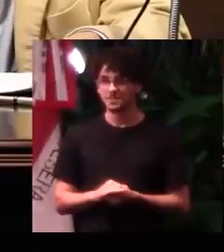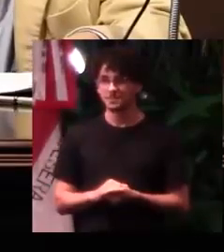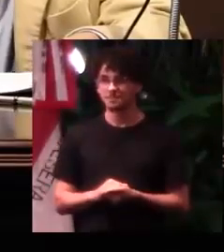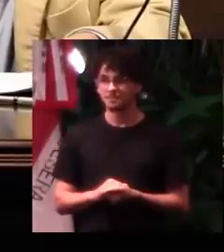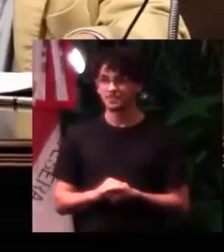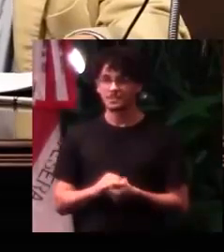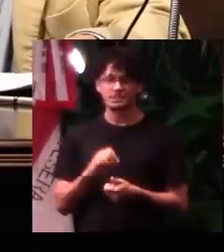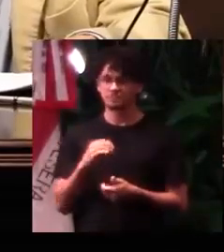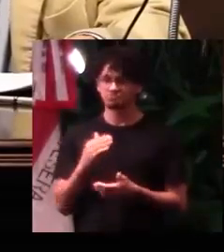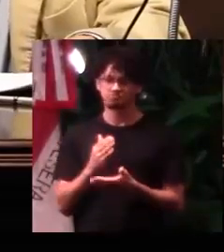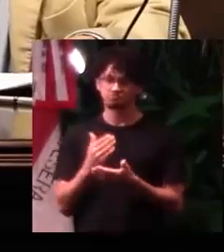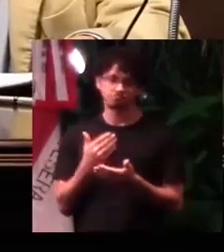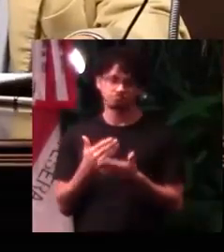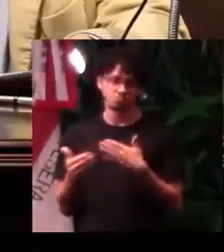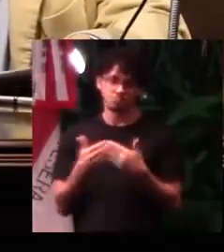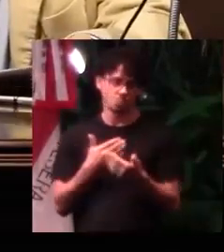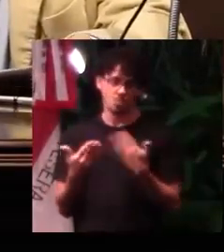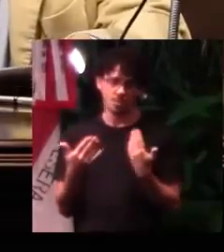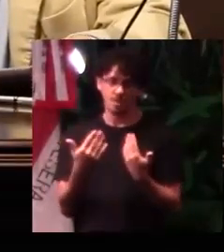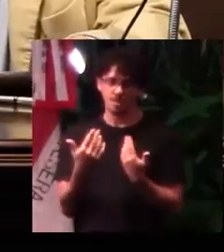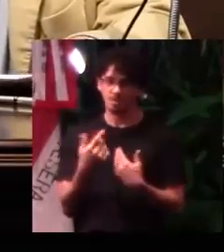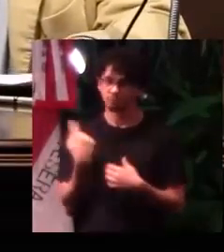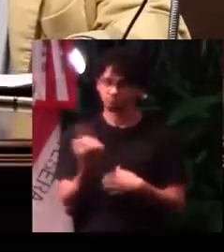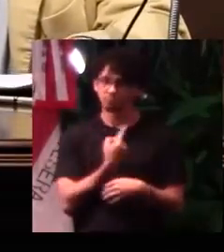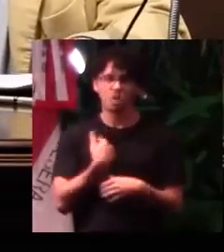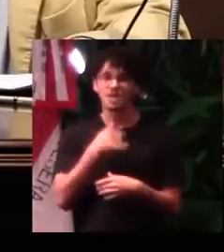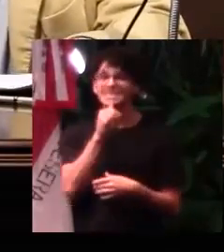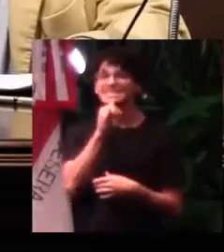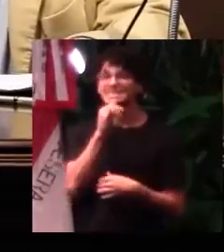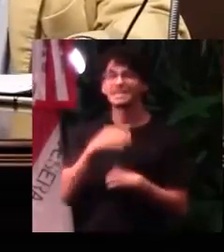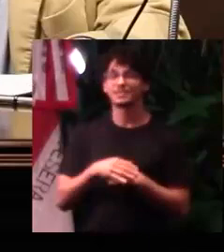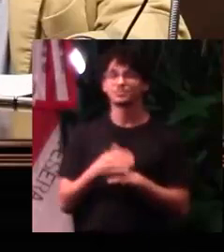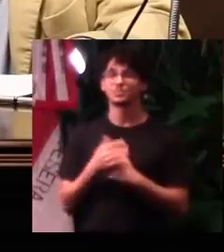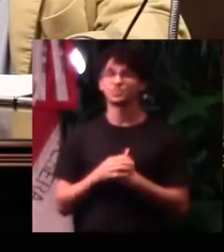Se qualquer um de nós, vou dar um exemplo, né? Se eu leio